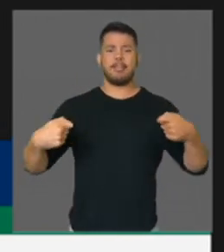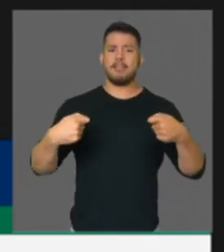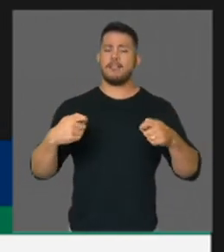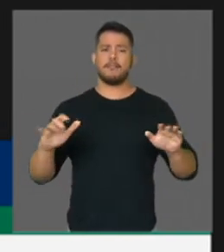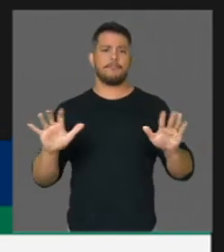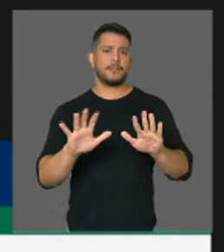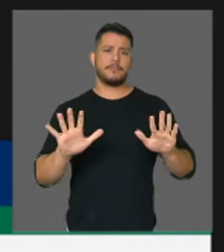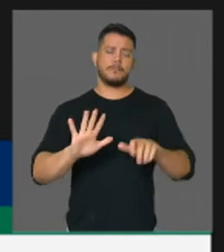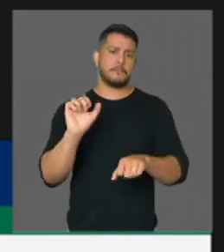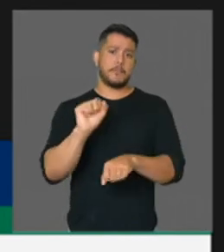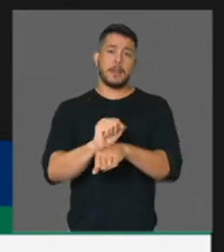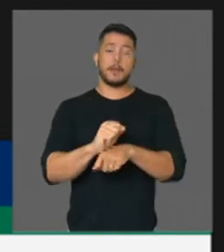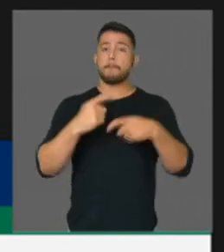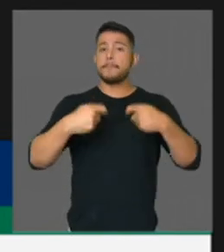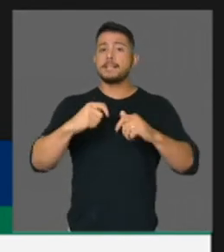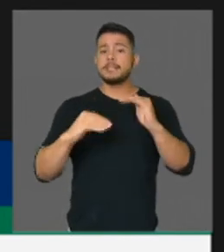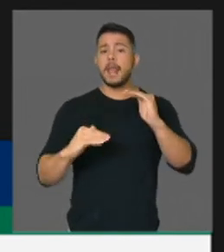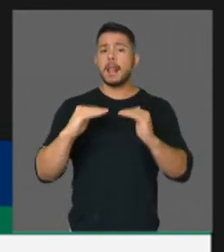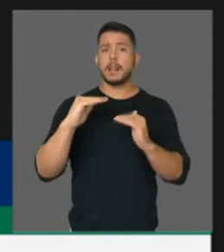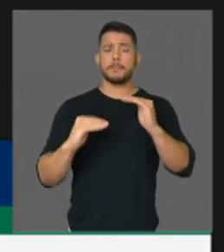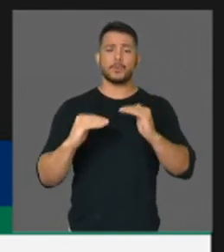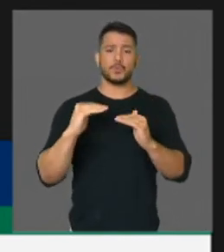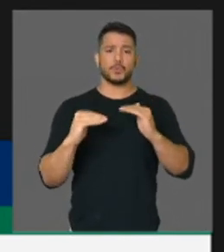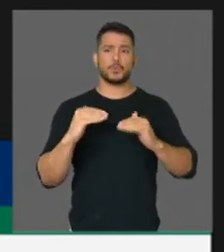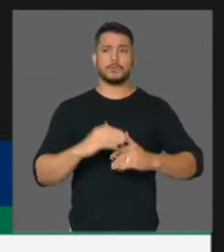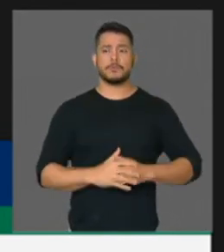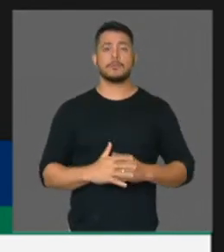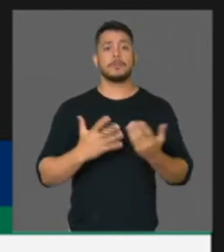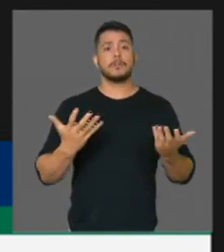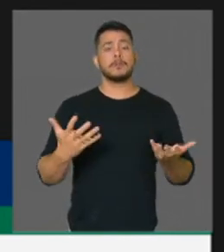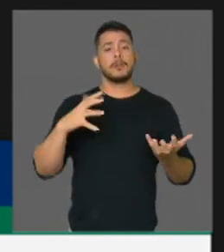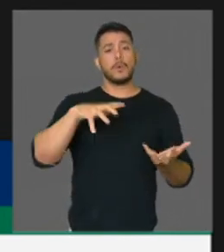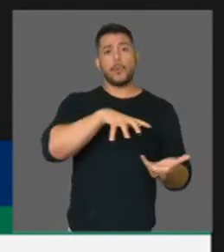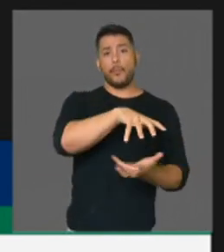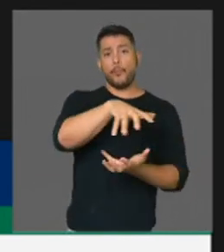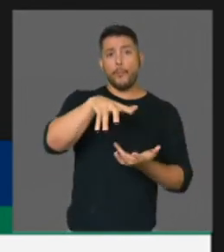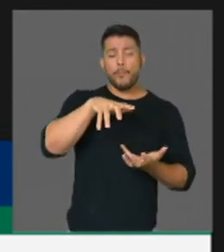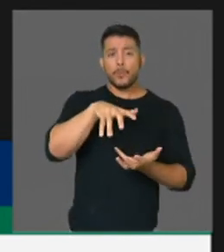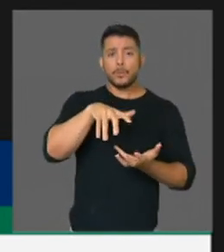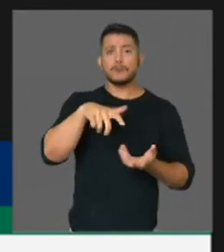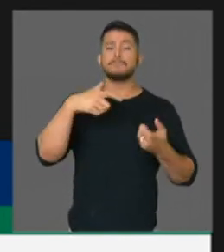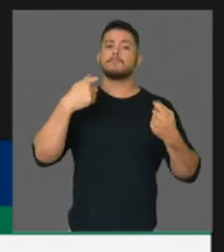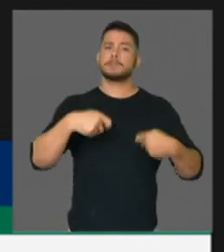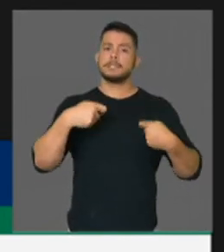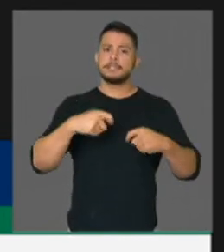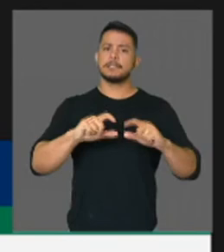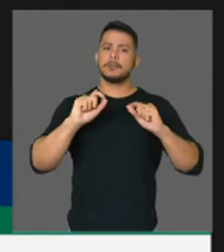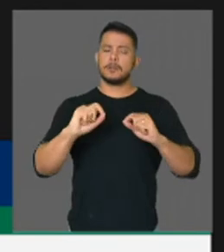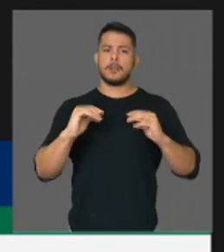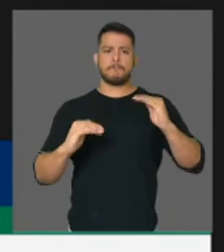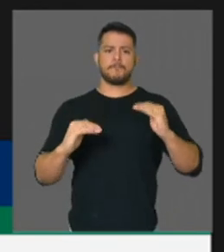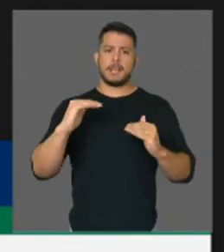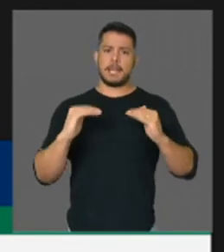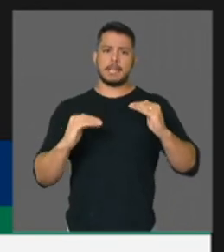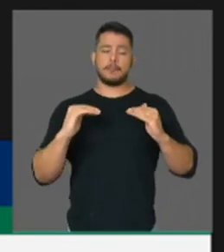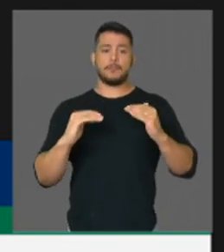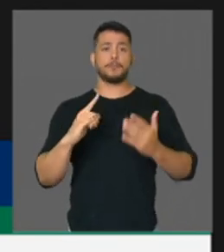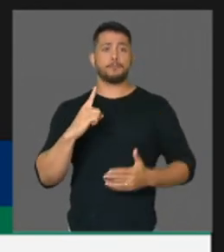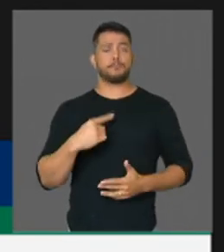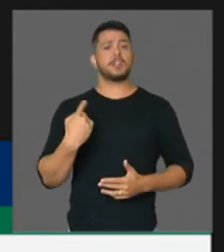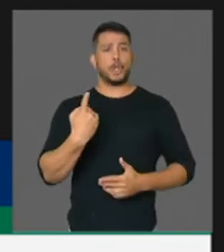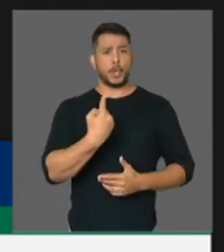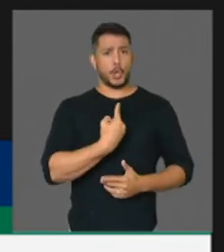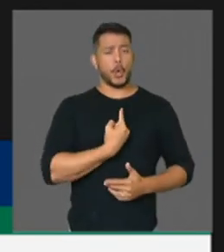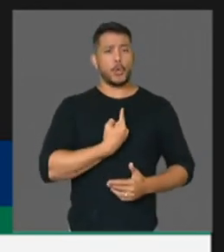extrema-esquerda. O equilíbrio que se impõe. Aliás, o mundo é feito de homens, mulheres e ideias medianas. Nós mesmos, seres